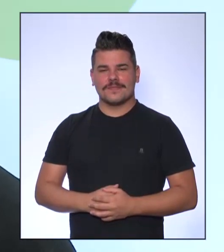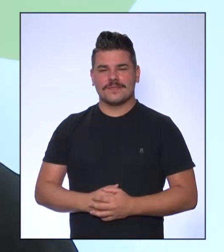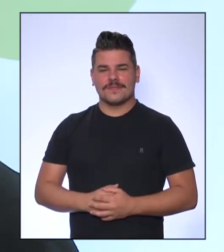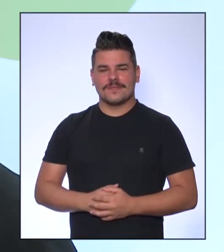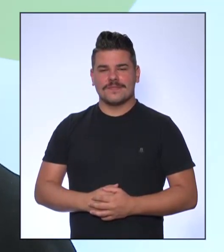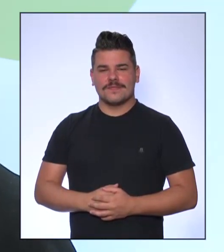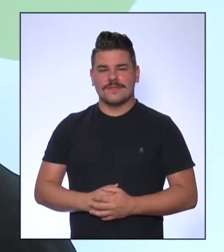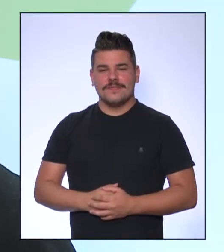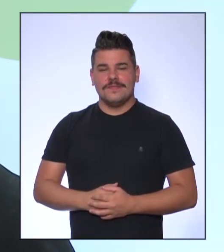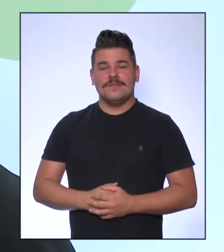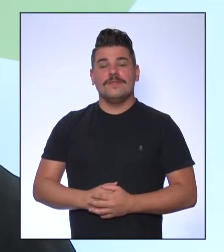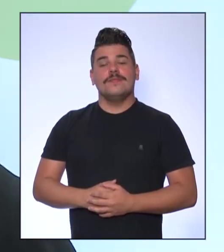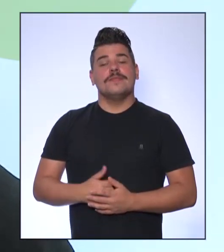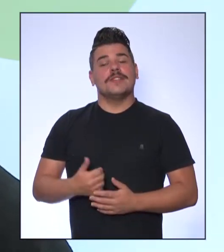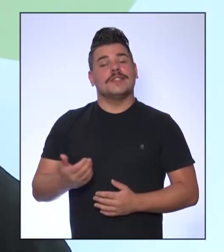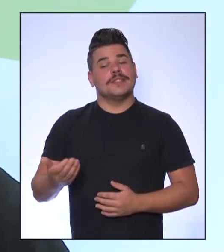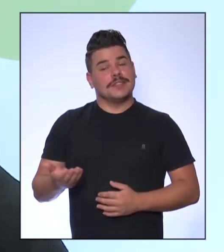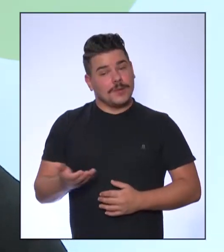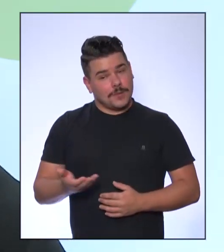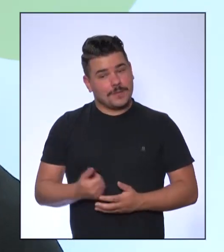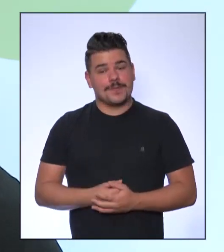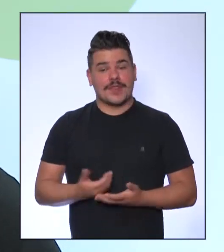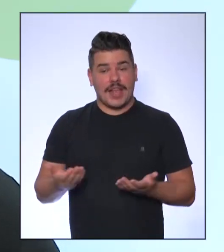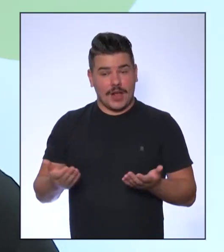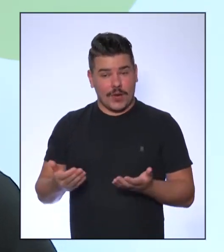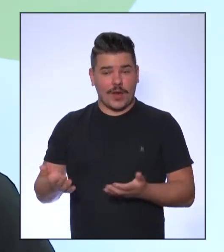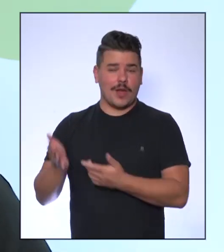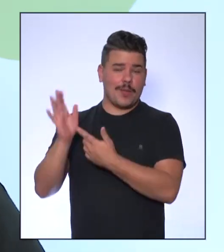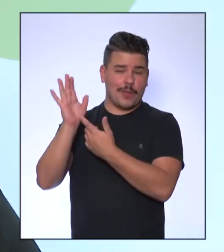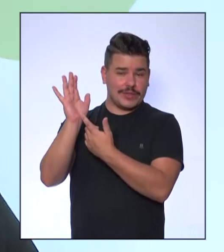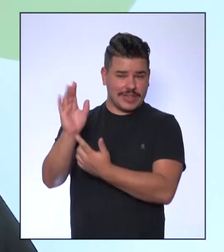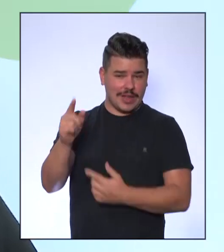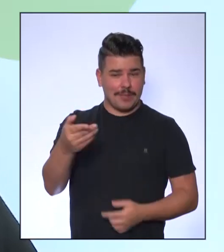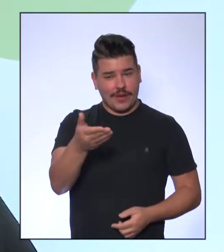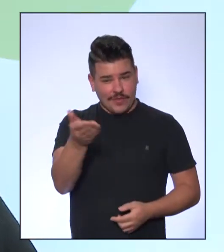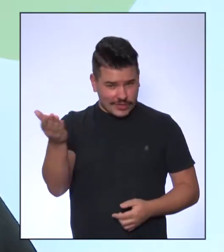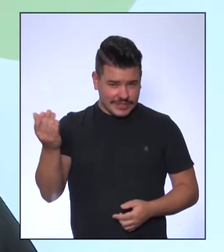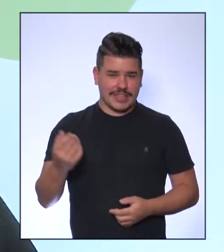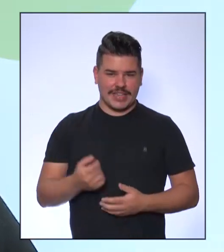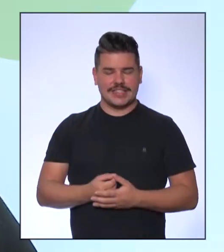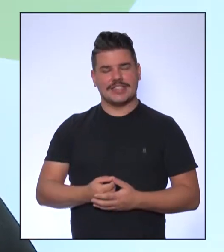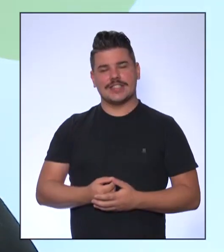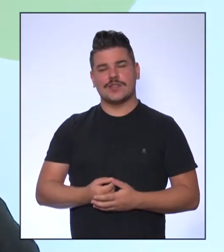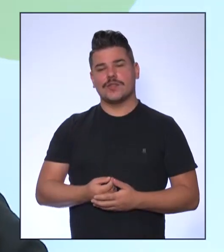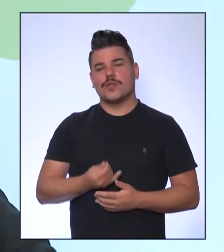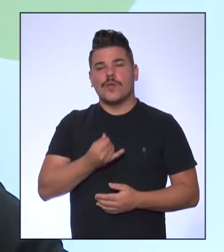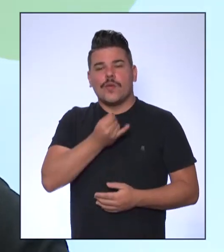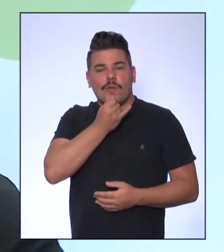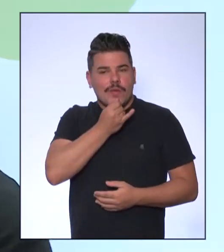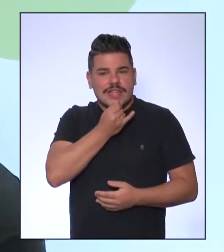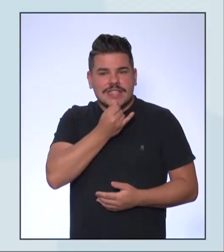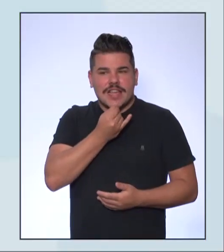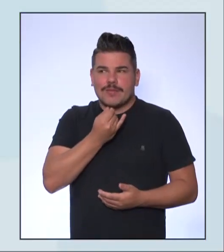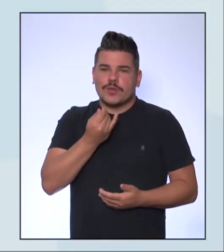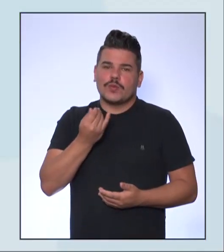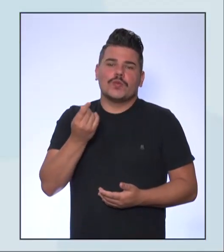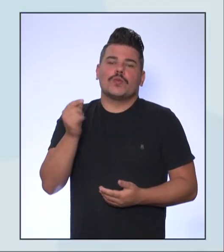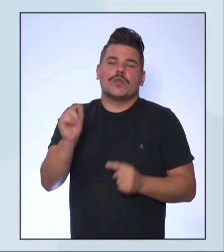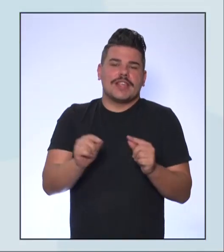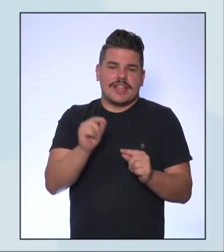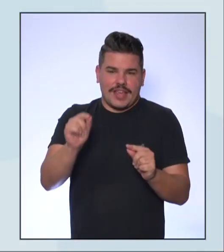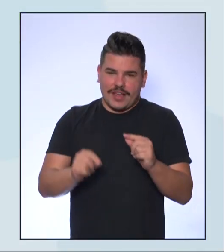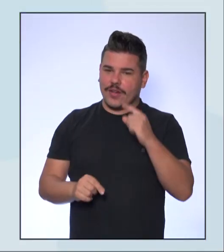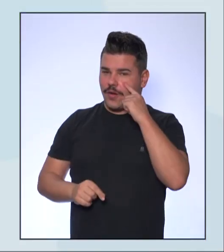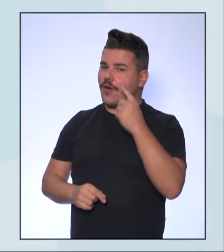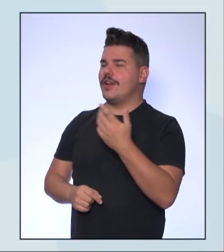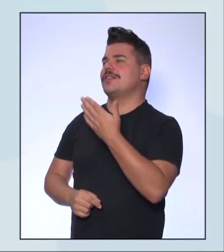Né? E aqui a gente vai trazer aqui um exemplo, né, do que nós estamos falando, né? Bom, o que são